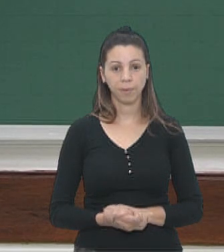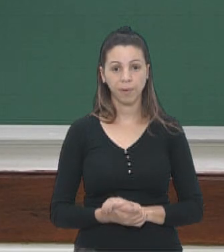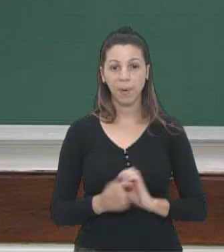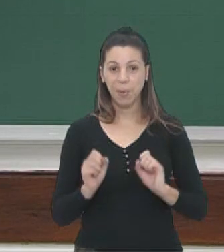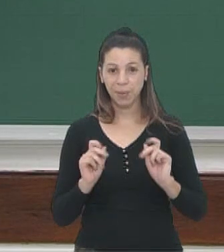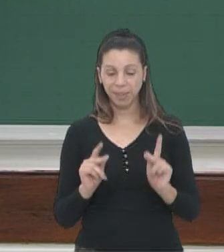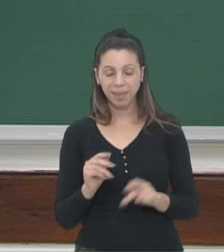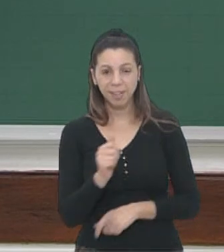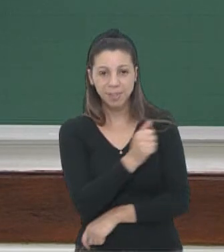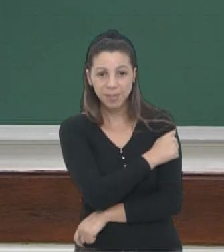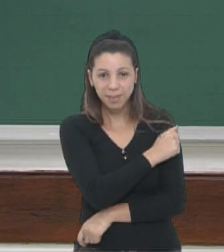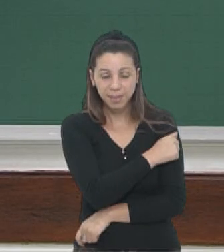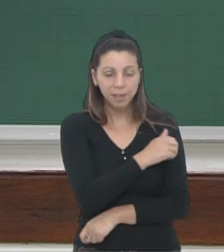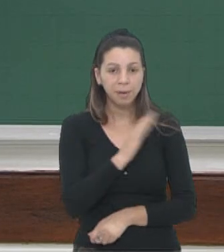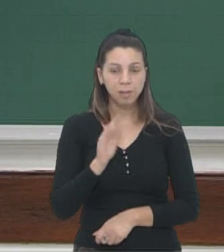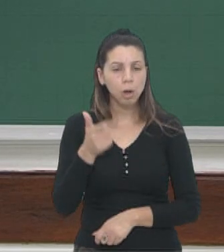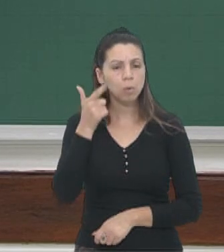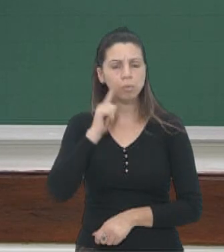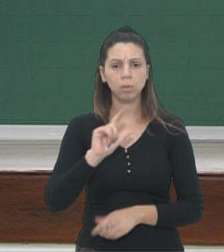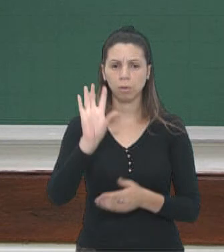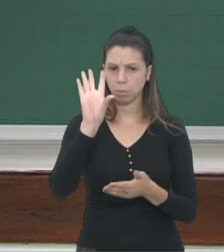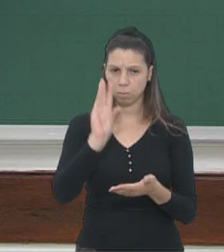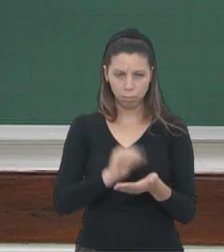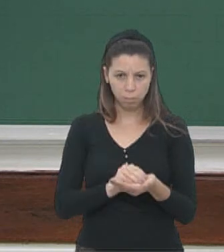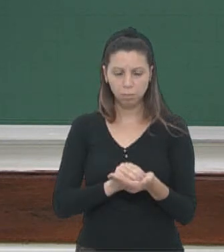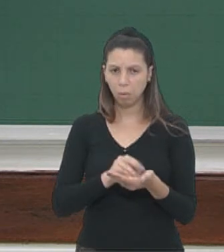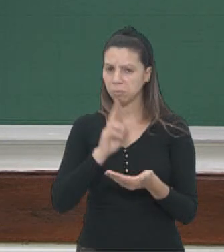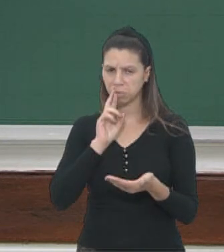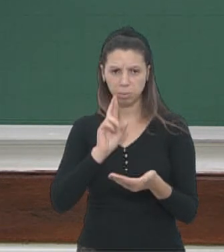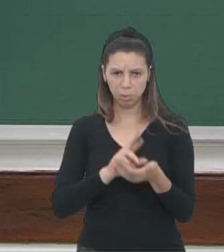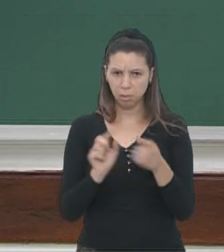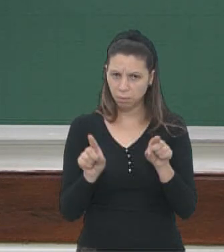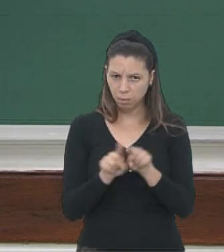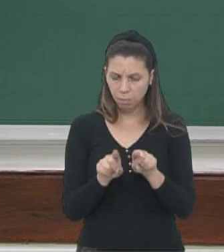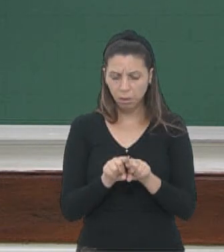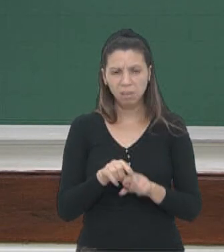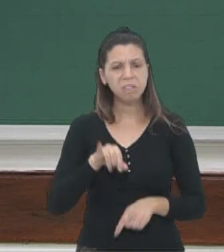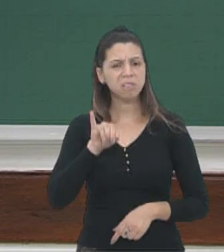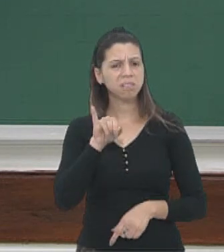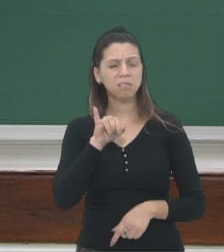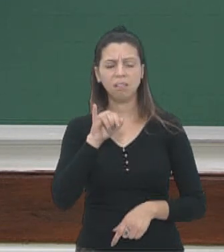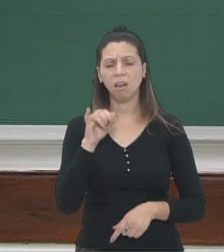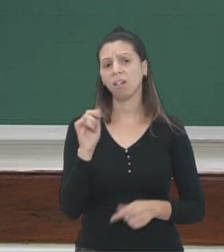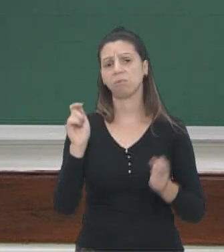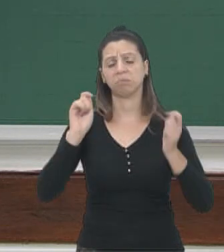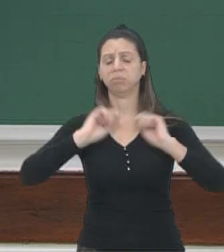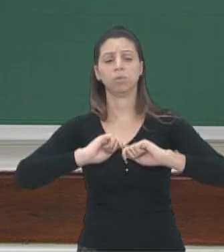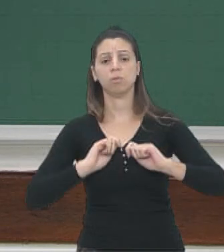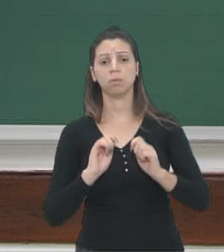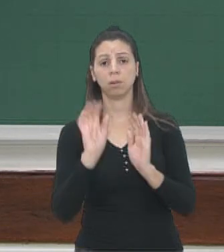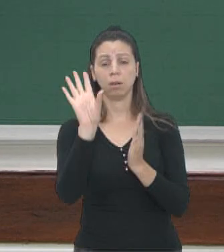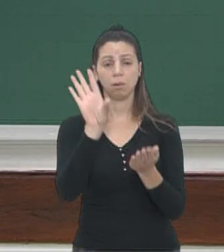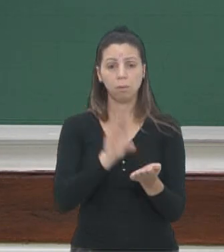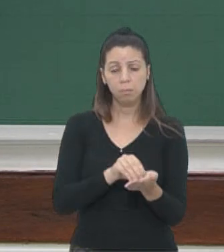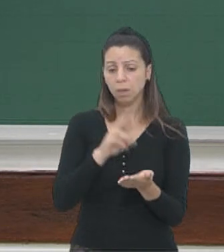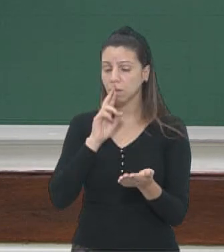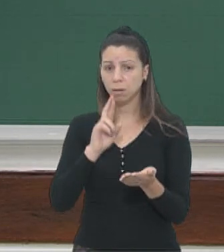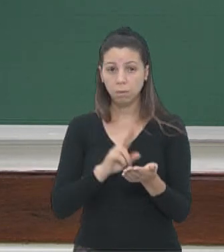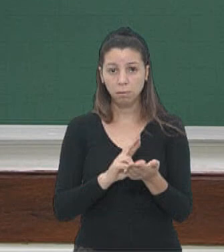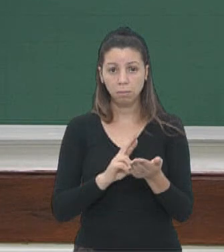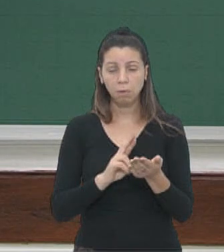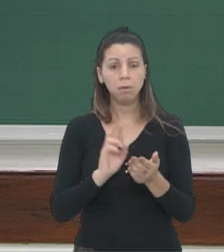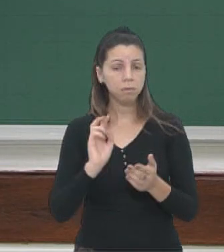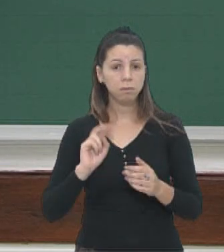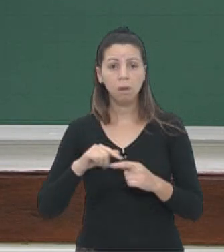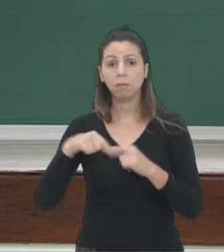Muito bem, estudante. Se você já conseguiu copiar, já conseguiu responder, muito bem. Caso você não tenha conseguido responder ainda, não tem problema, daqui a pouco você